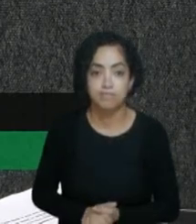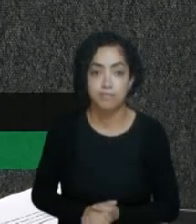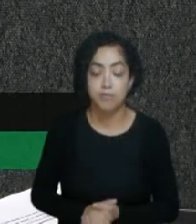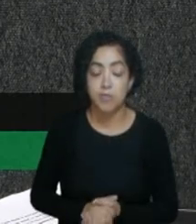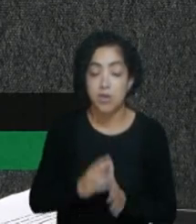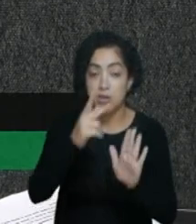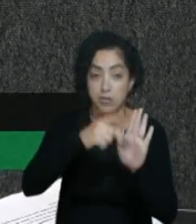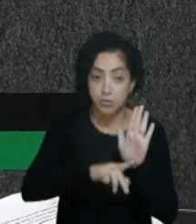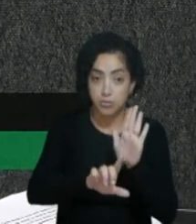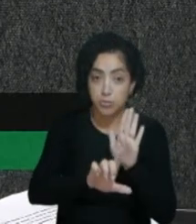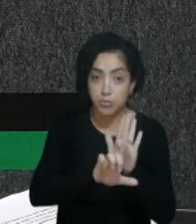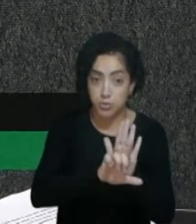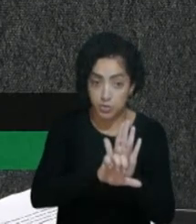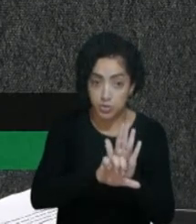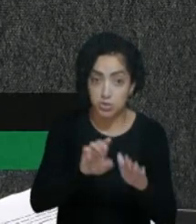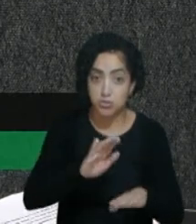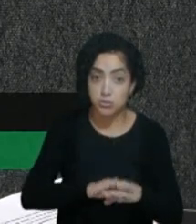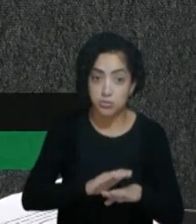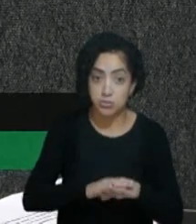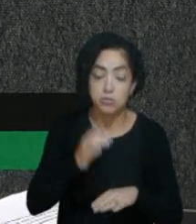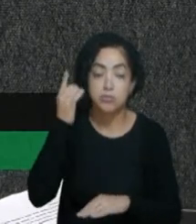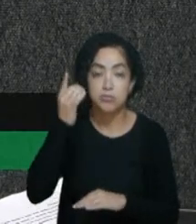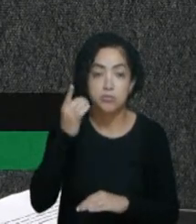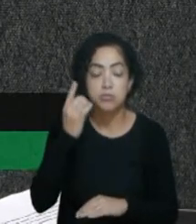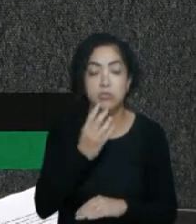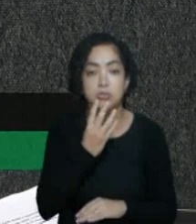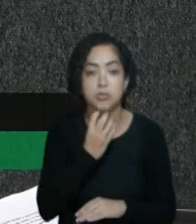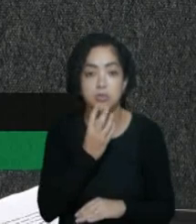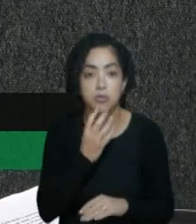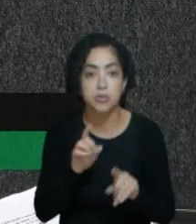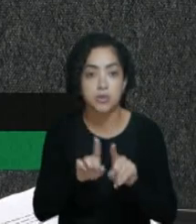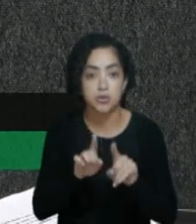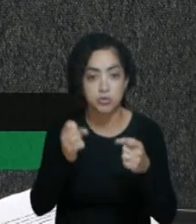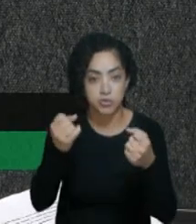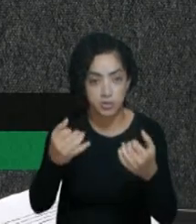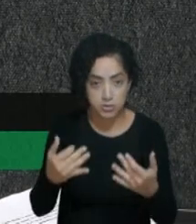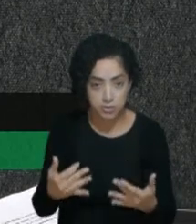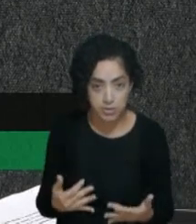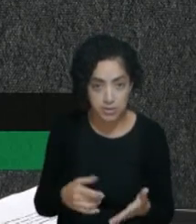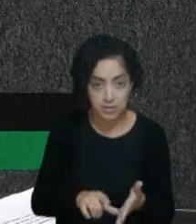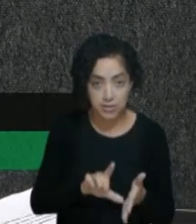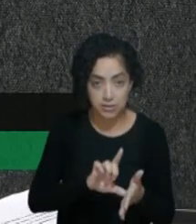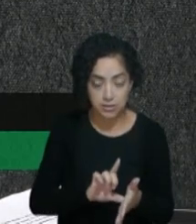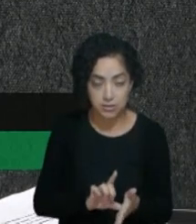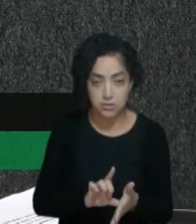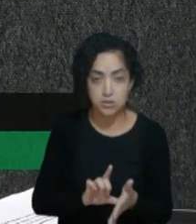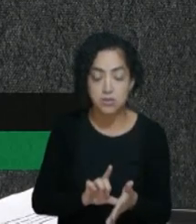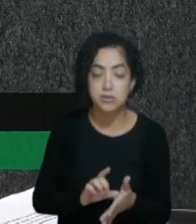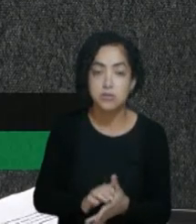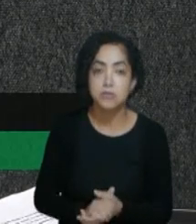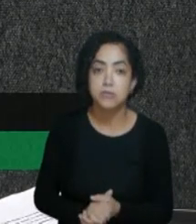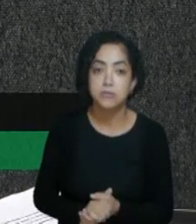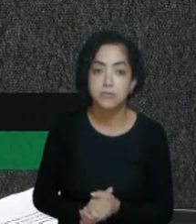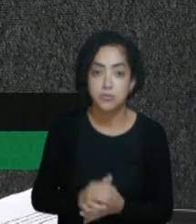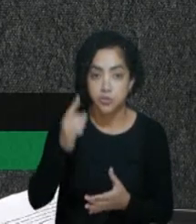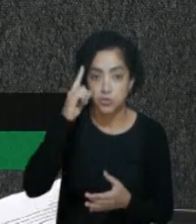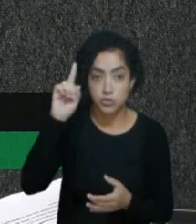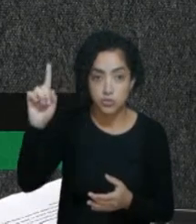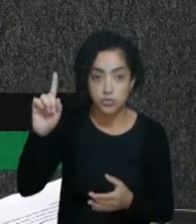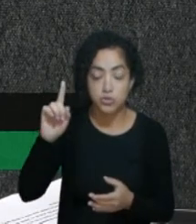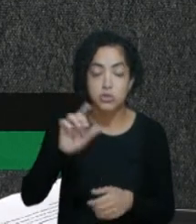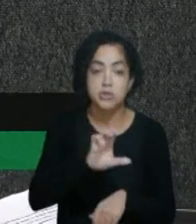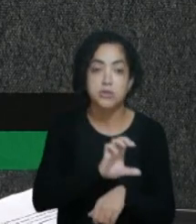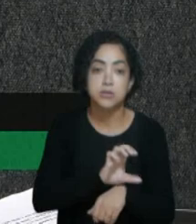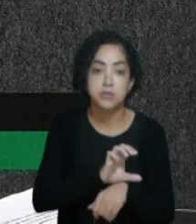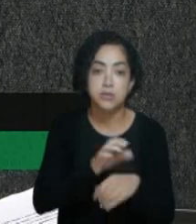um projeto de lei de autoria do deputado Marquito o qual já citei que o dia Estadual da abertura